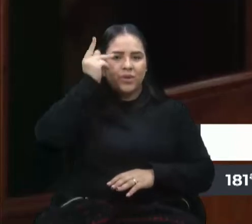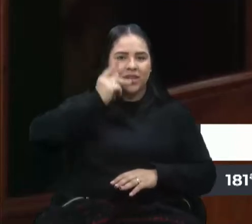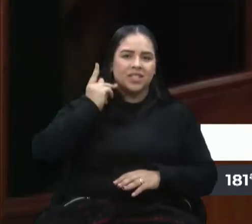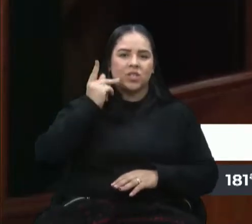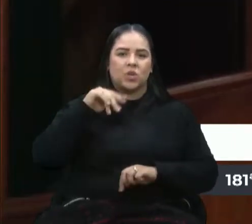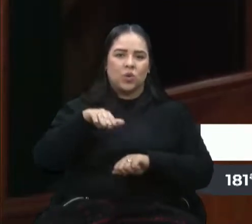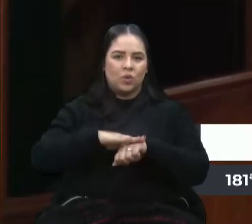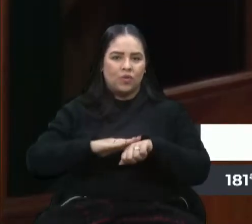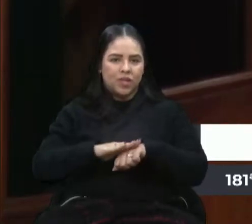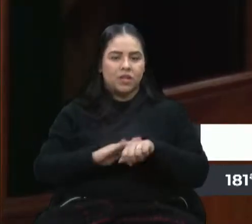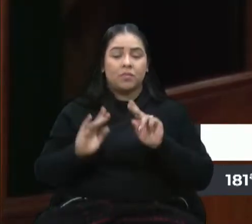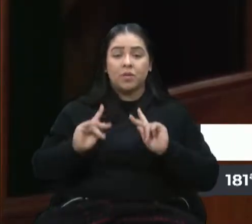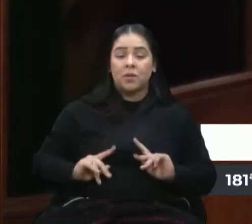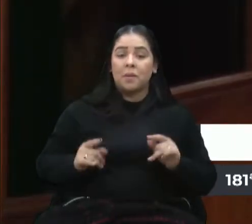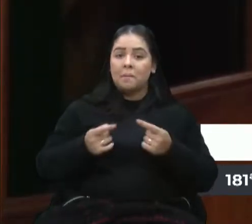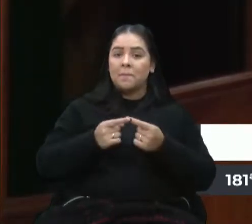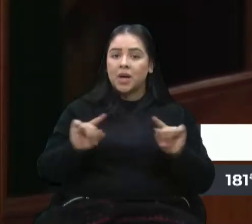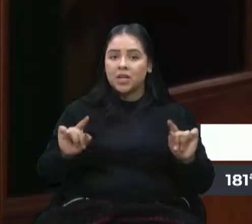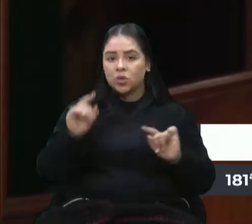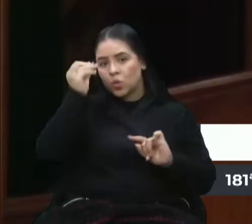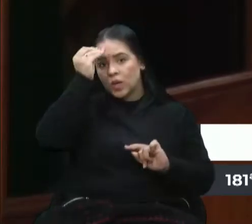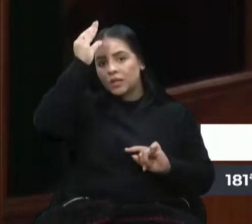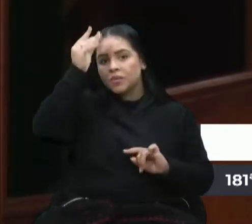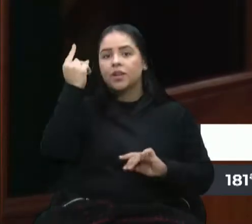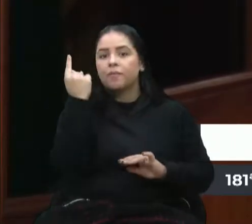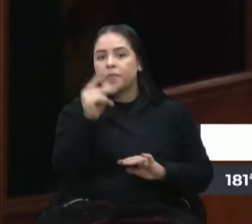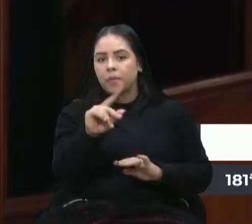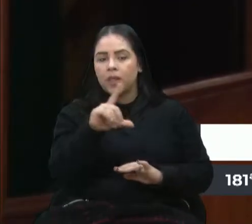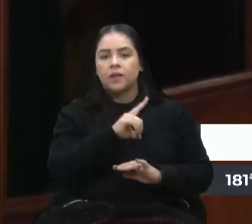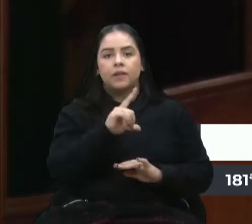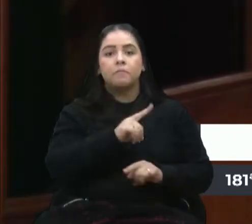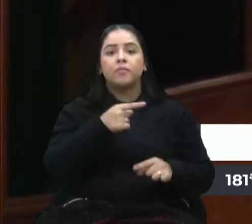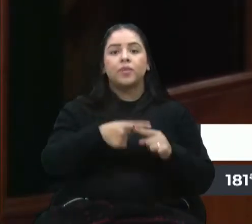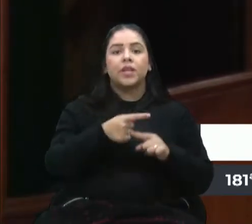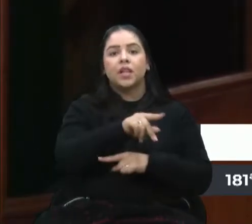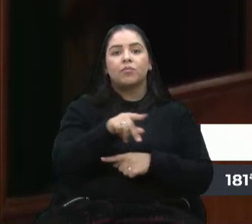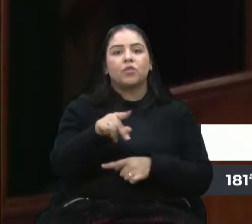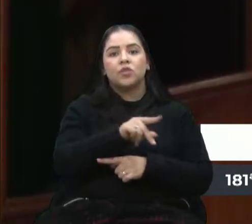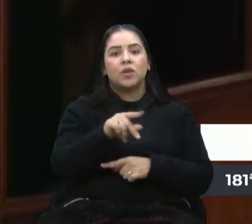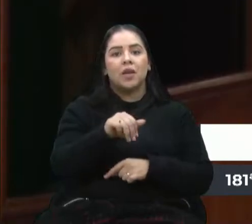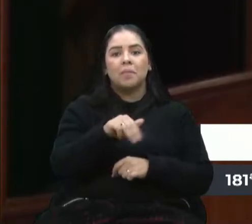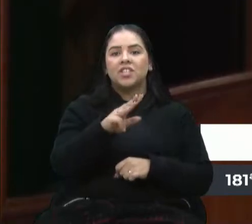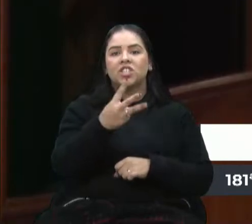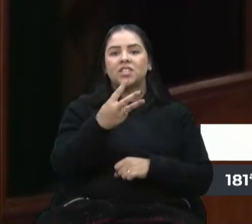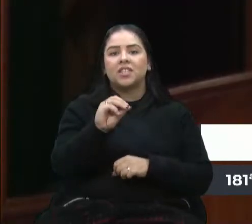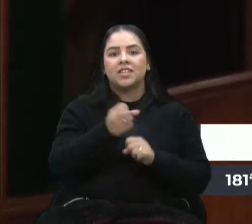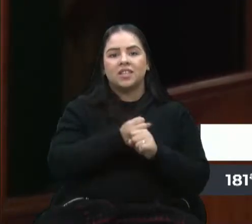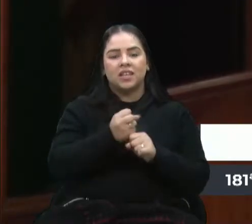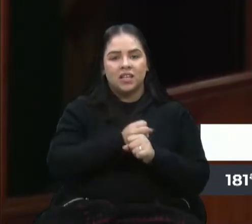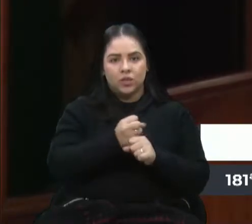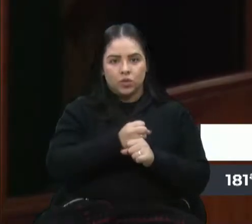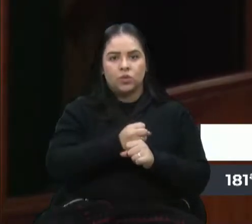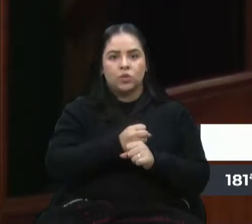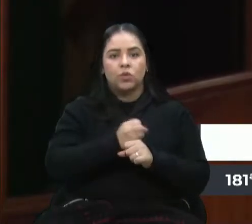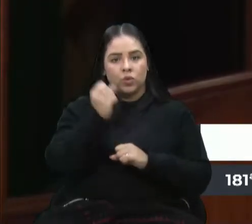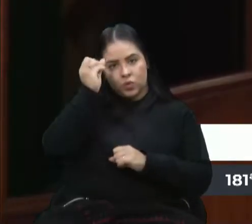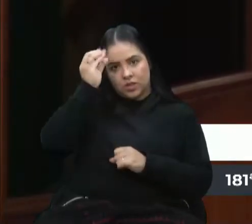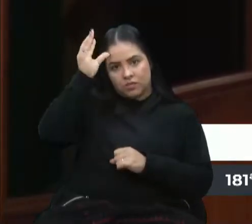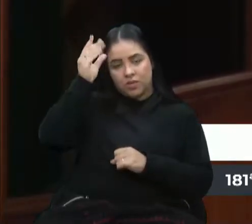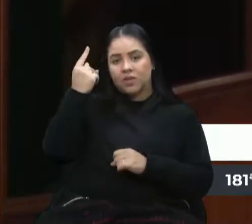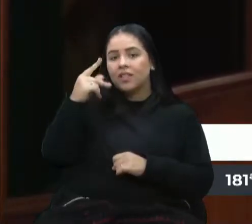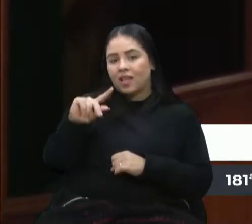diálogo com as pessoas, mas o conhecimento que ela tem, porque ela é professora da rede há mais de 30 anos, o conhecimento que essa